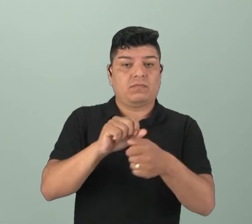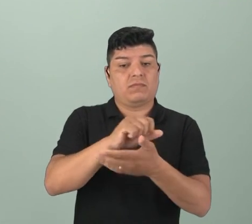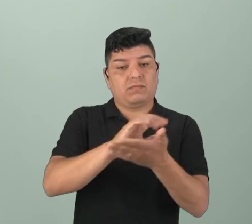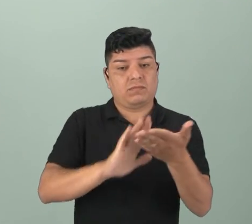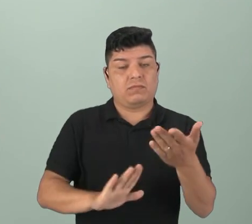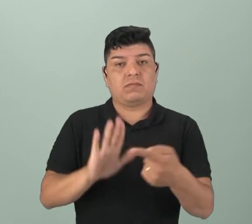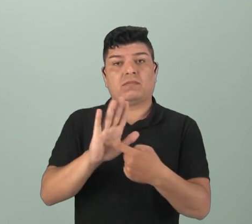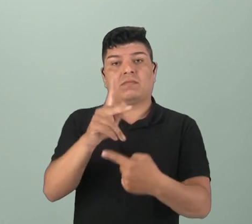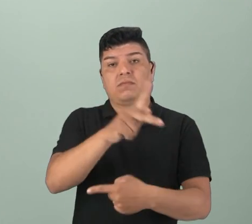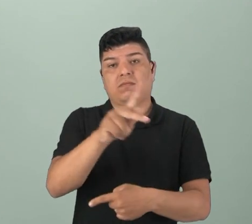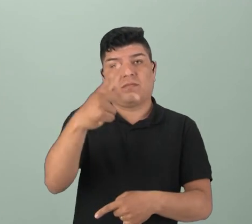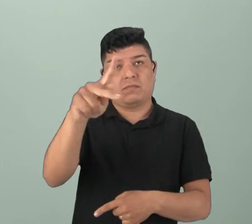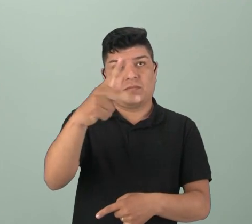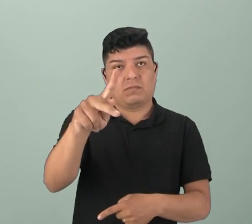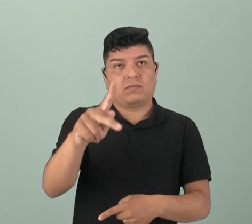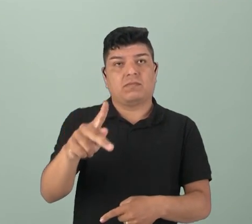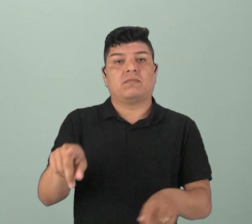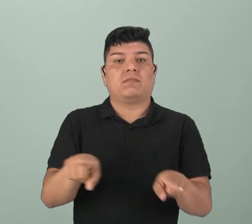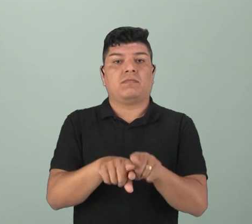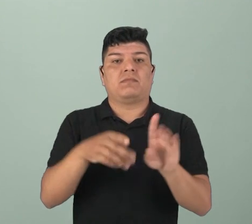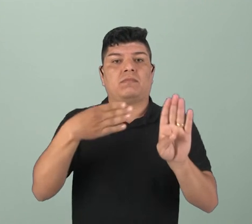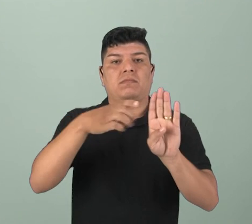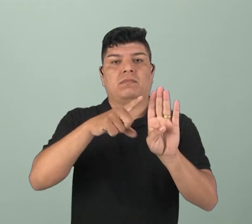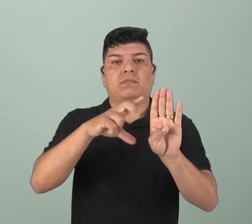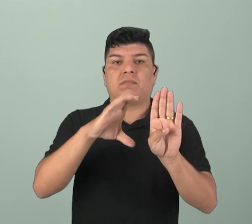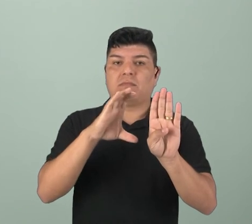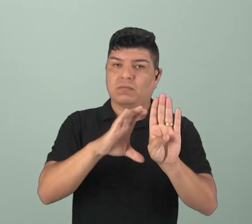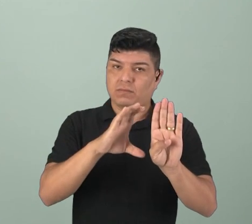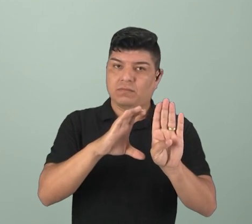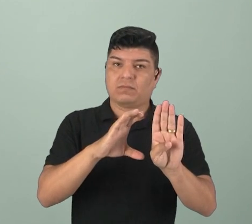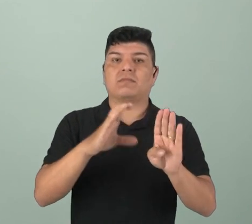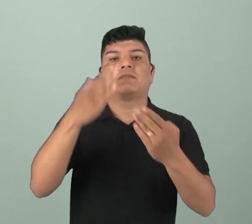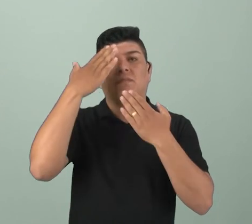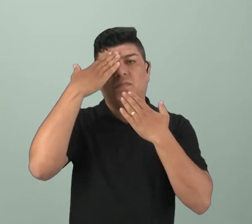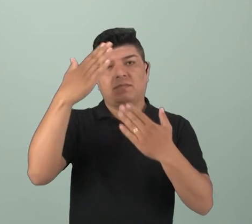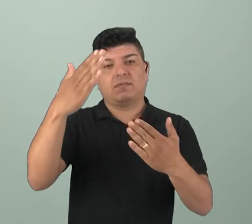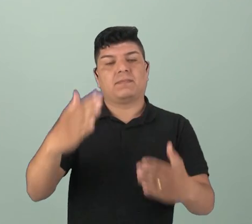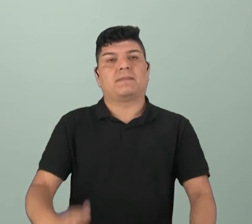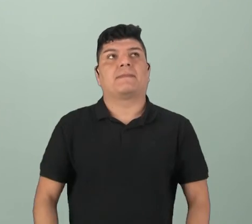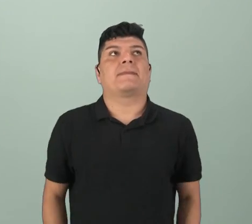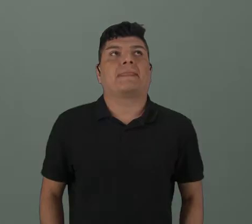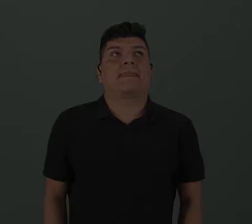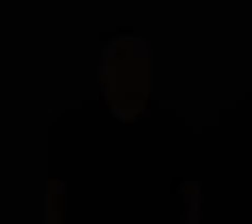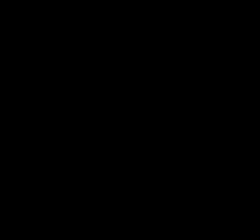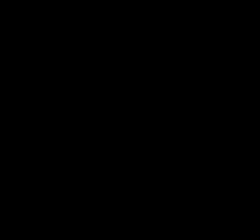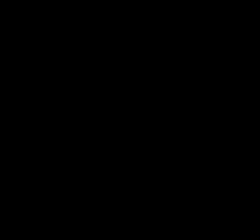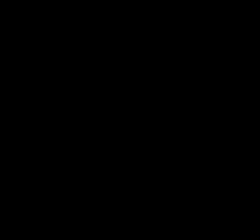propostas pelo seu professor e também acesse a nossa plataforma Eduque. Obrigada!